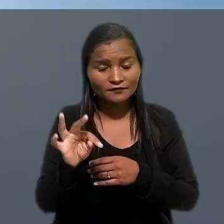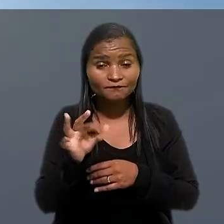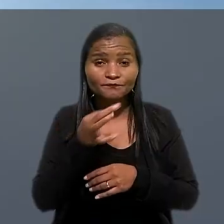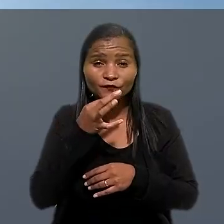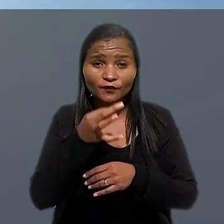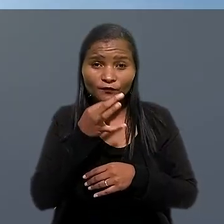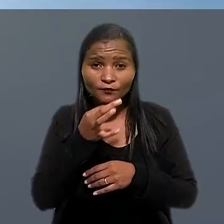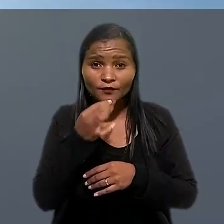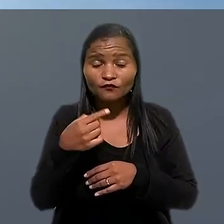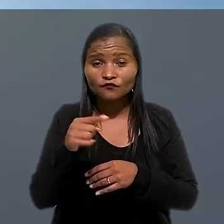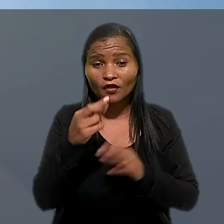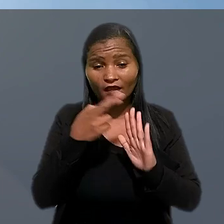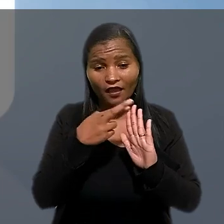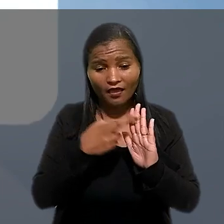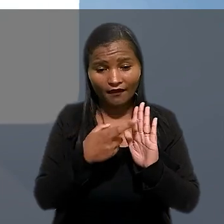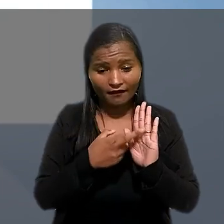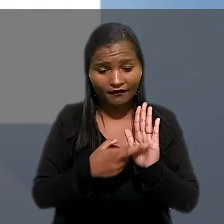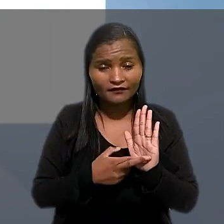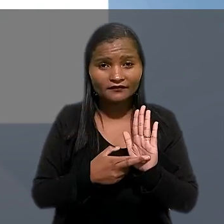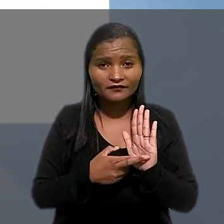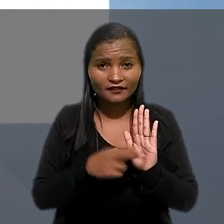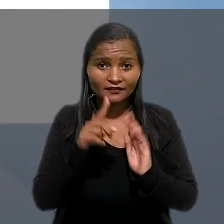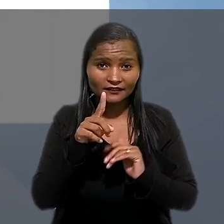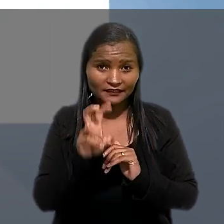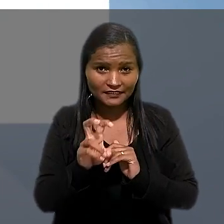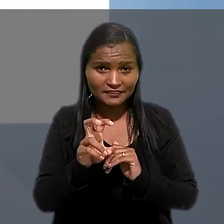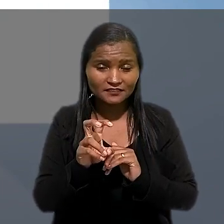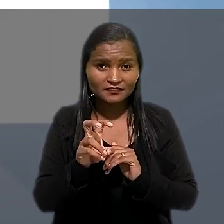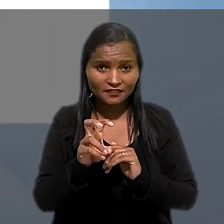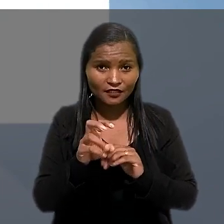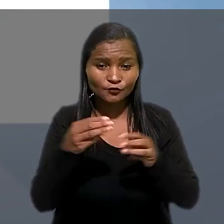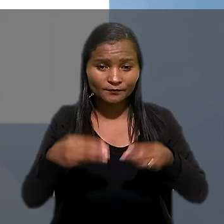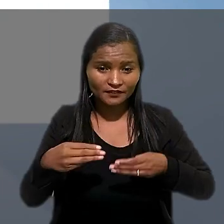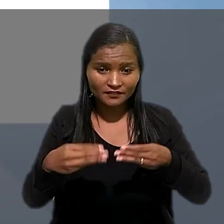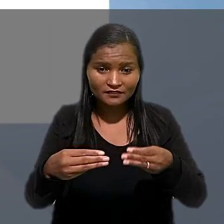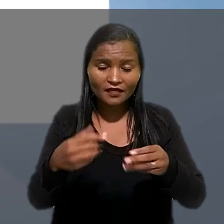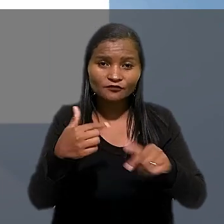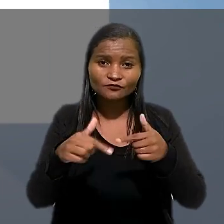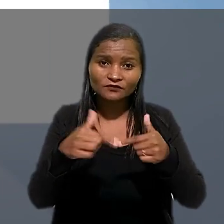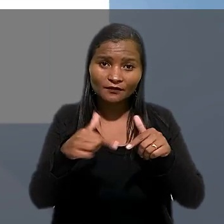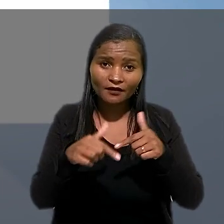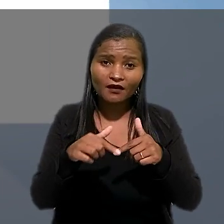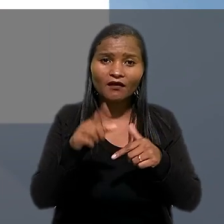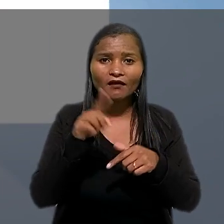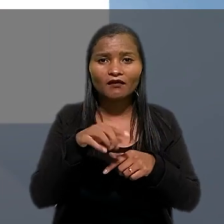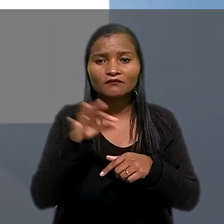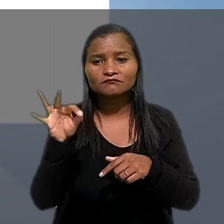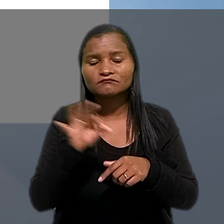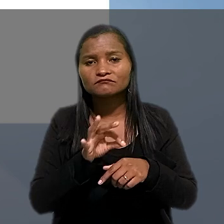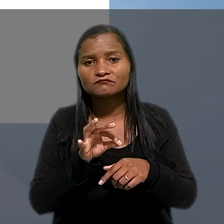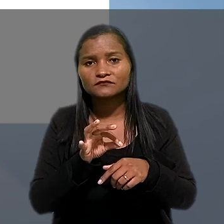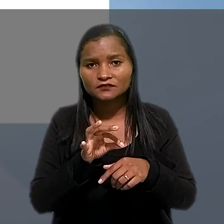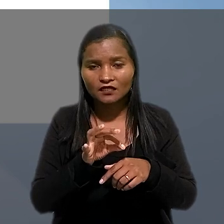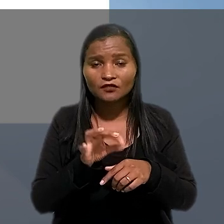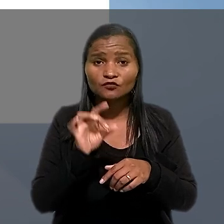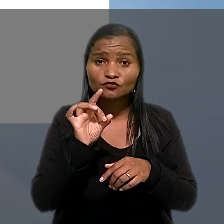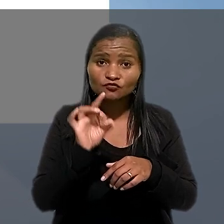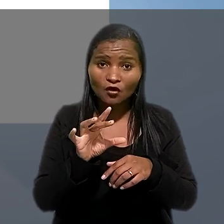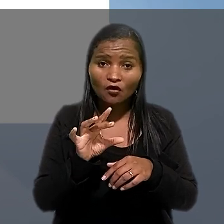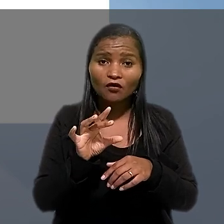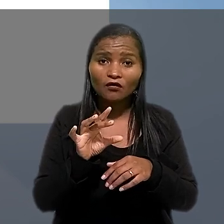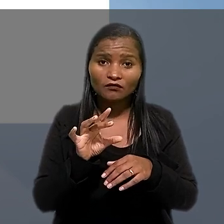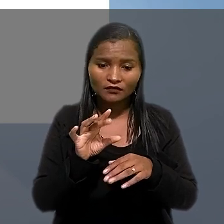O argumento foi que a norma regulamentadora 15 do Ministério do Trabalho seria taxativa ao dispor